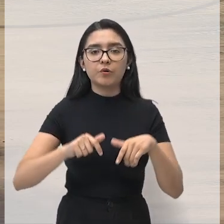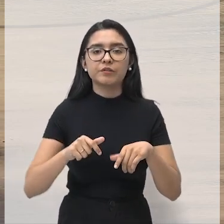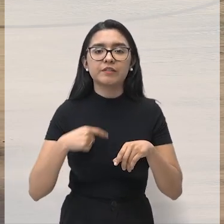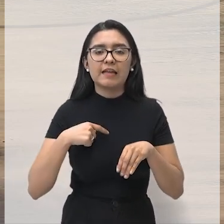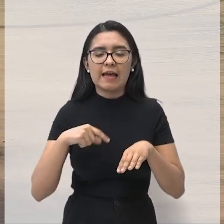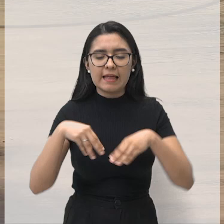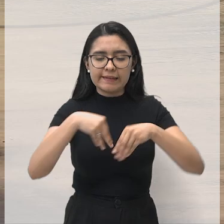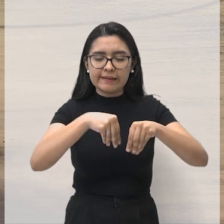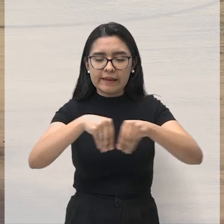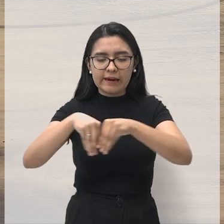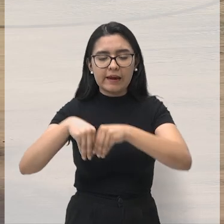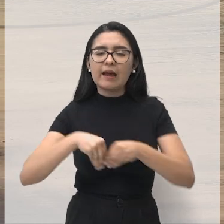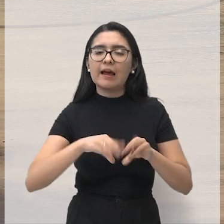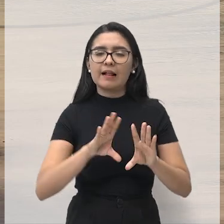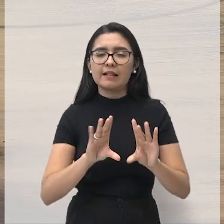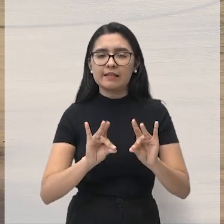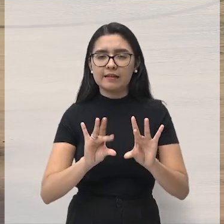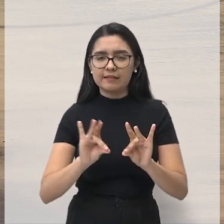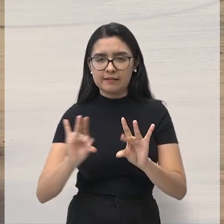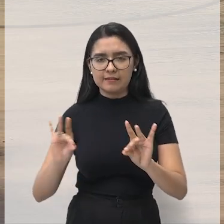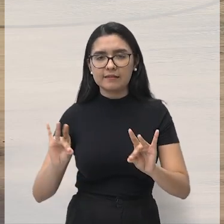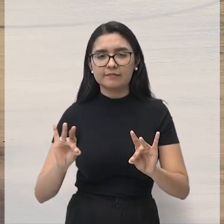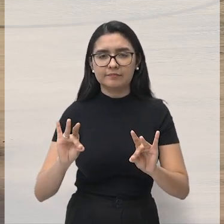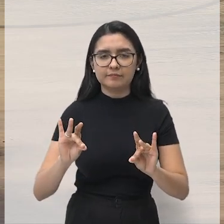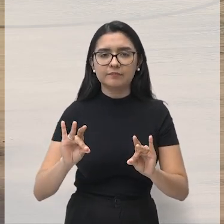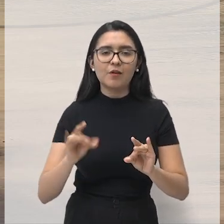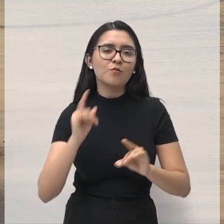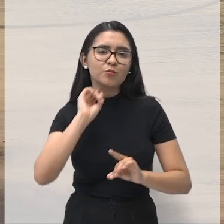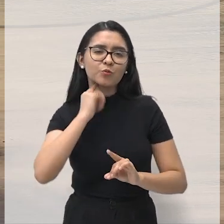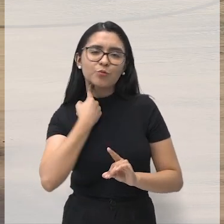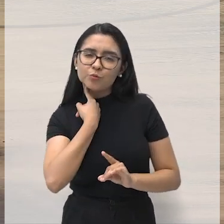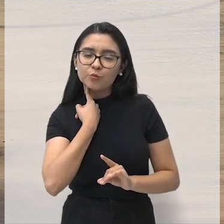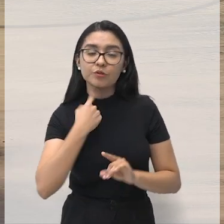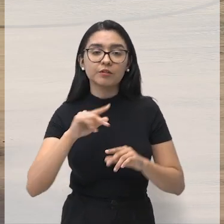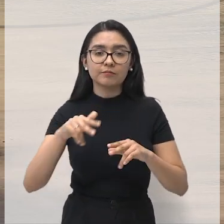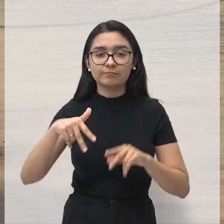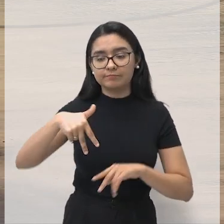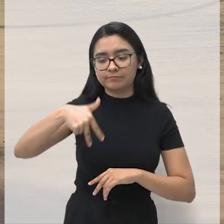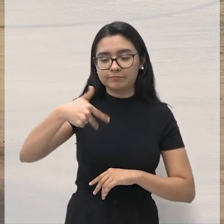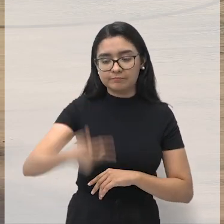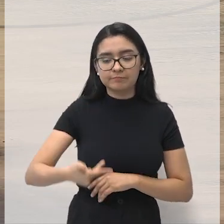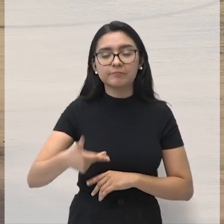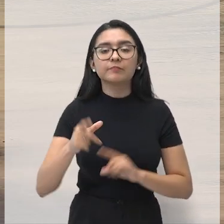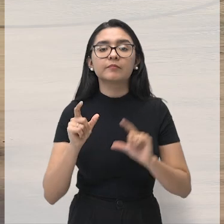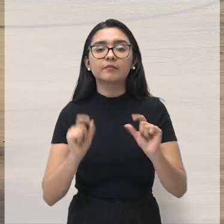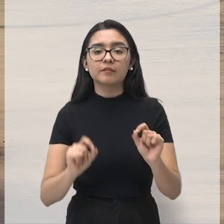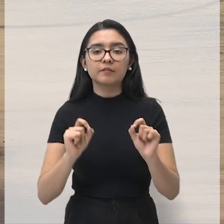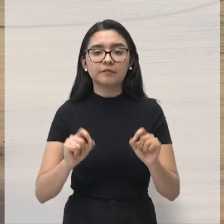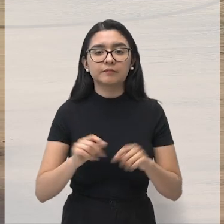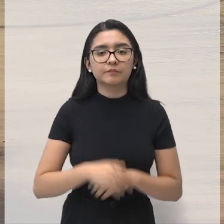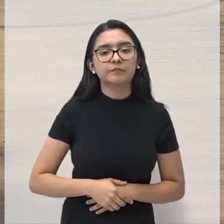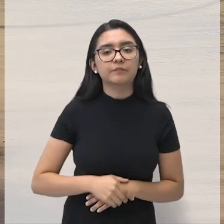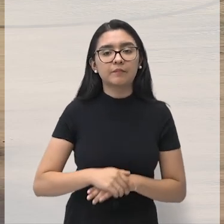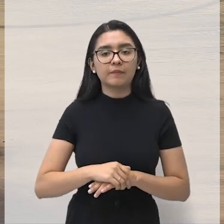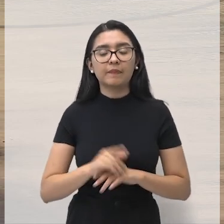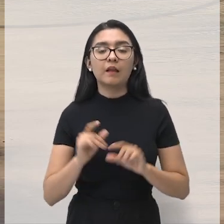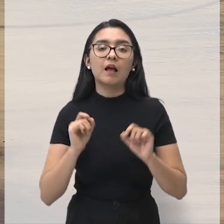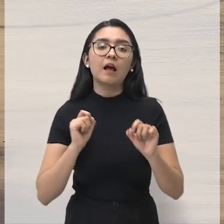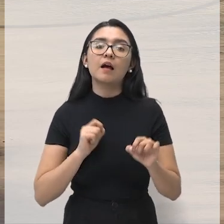aí a pessoa ficava lambuzada. E todos esses termos se referem a quem? A